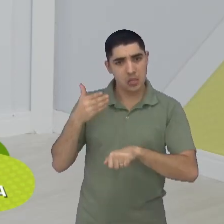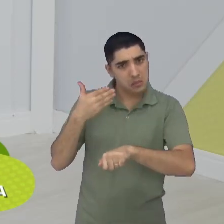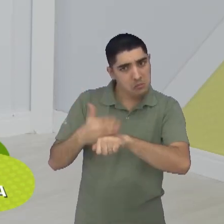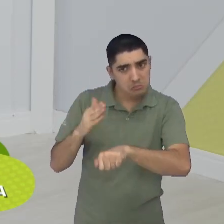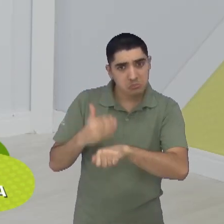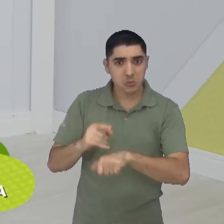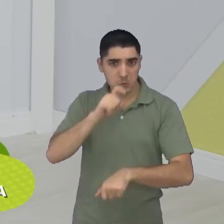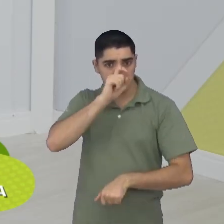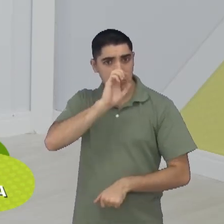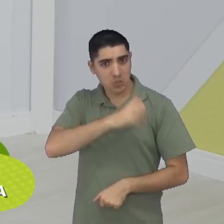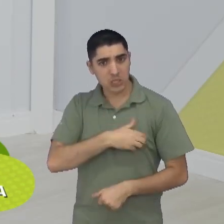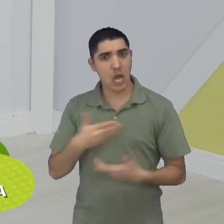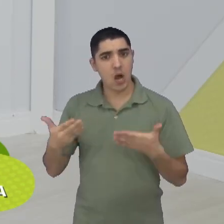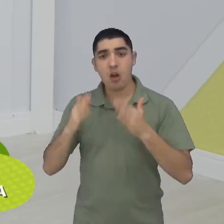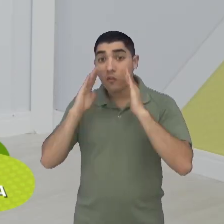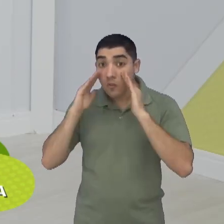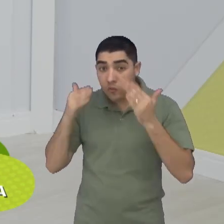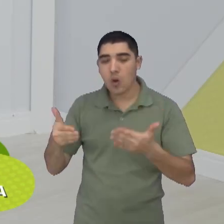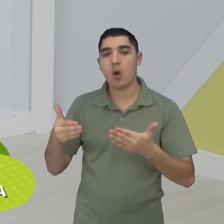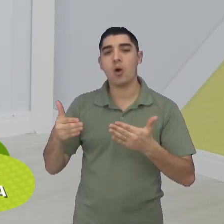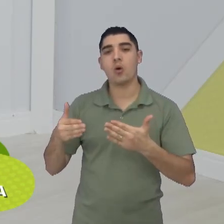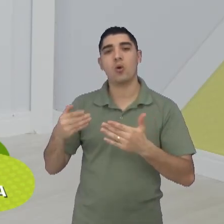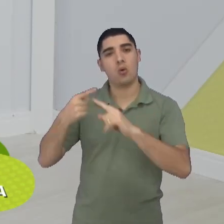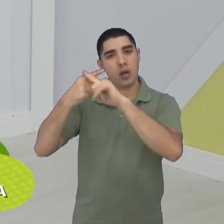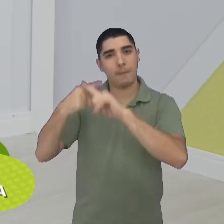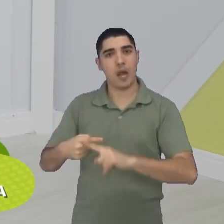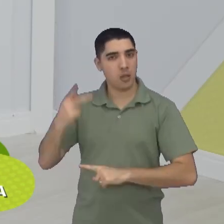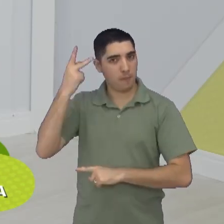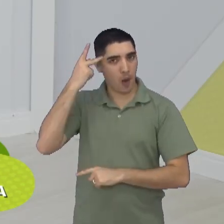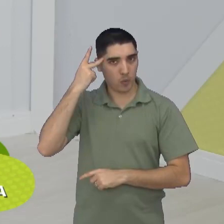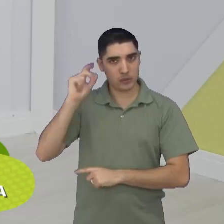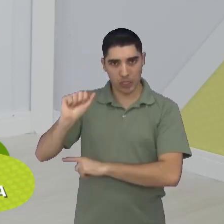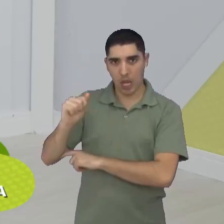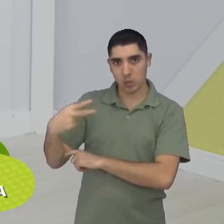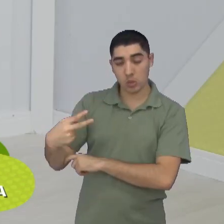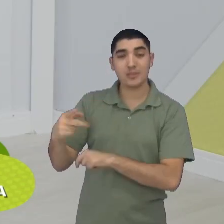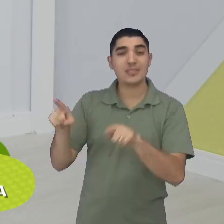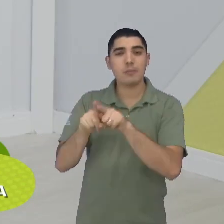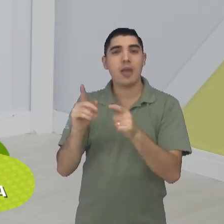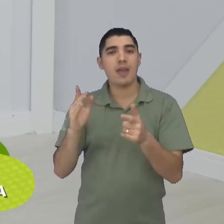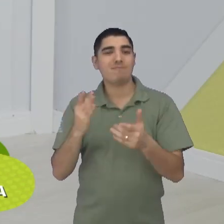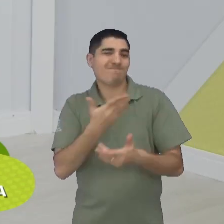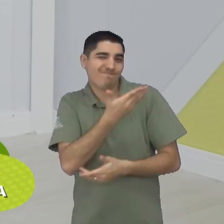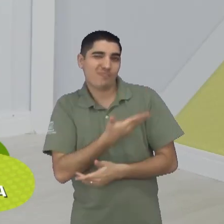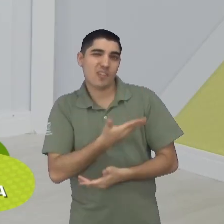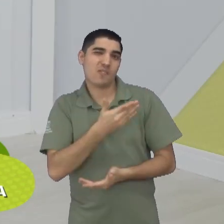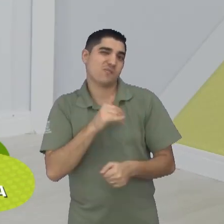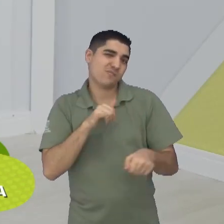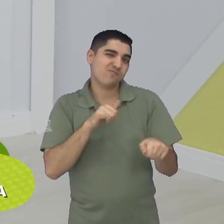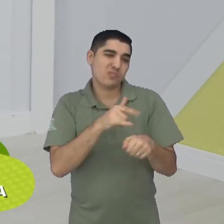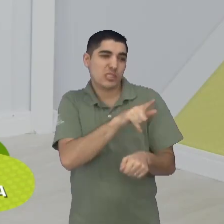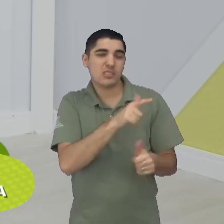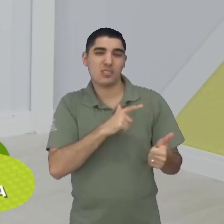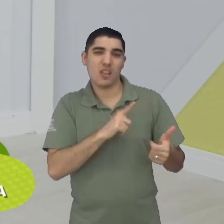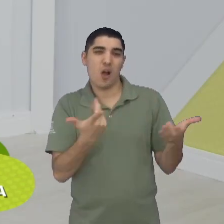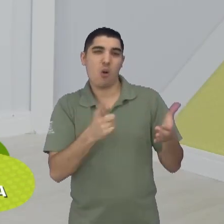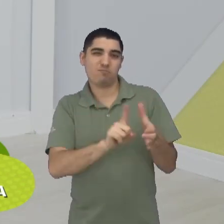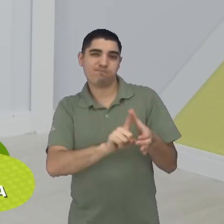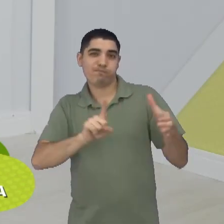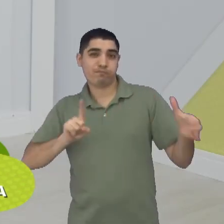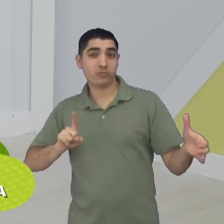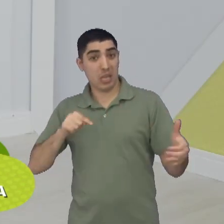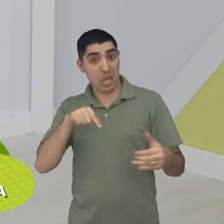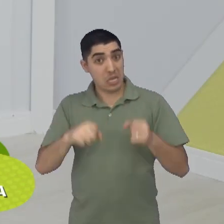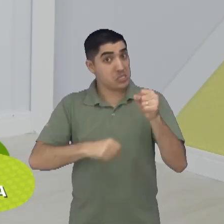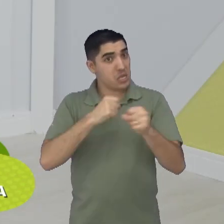José já começando visando o Campeonato Paulista, e é um desfalque importante, né? Já que o tanque foi importante nesse ano, né?